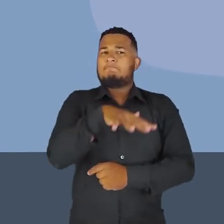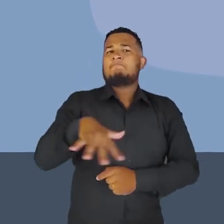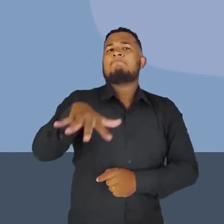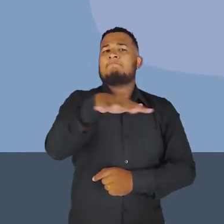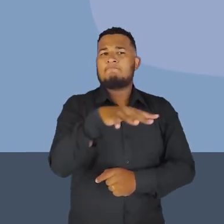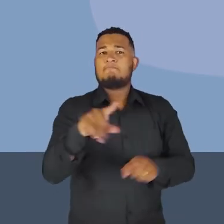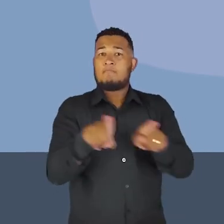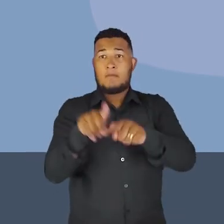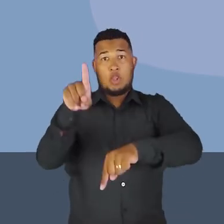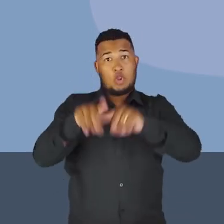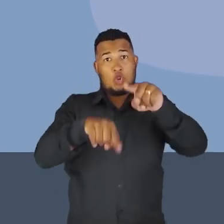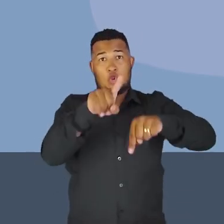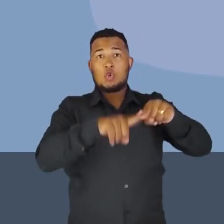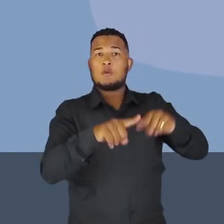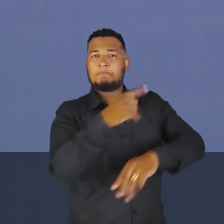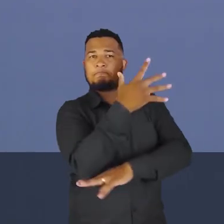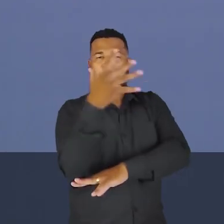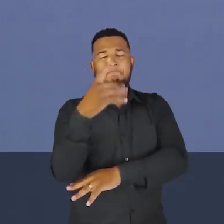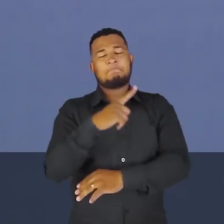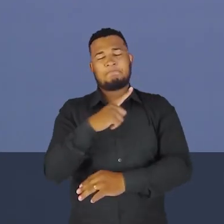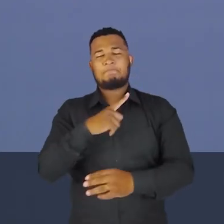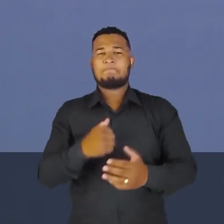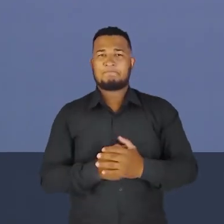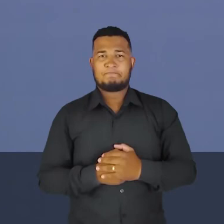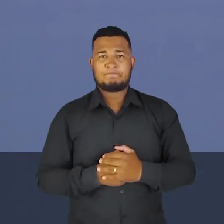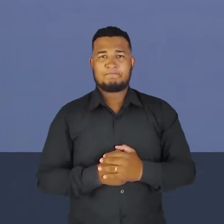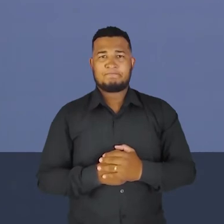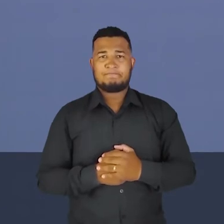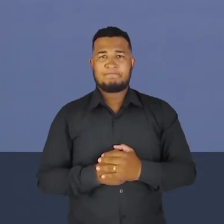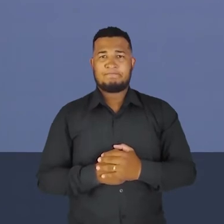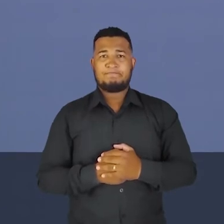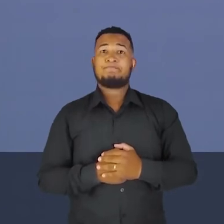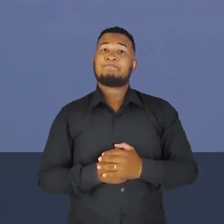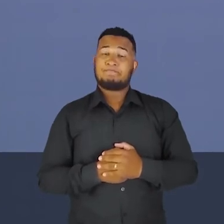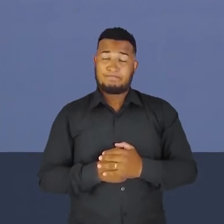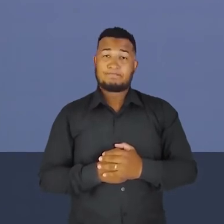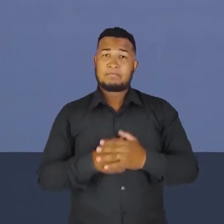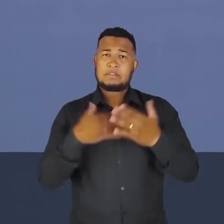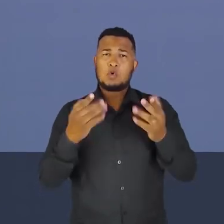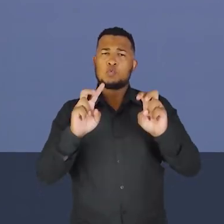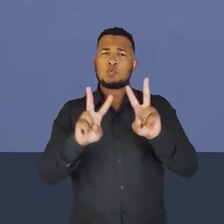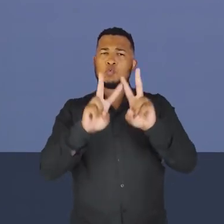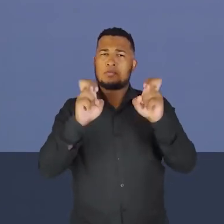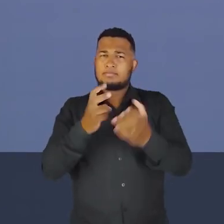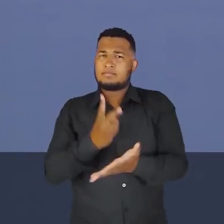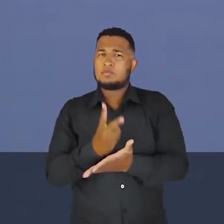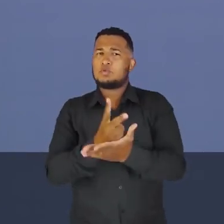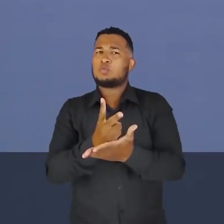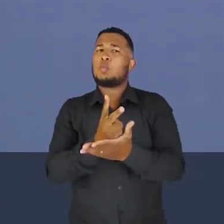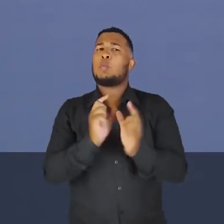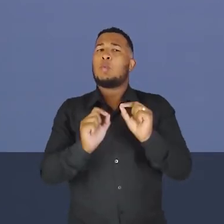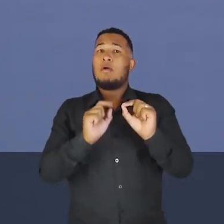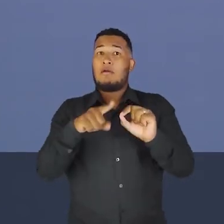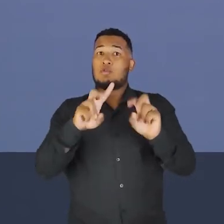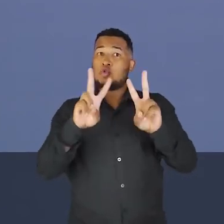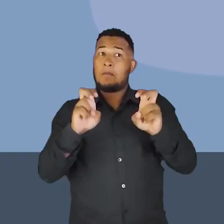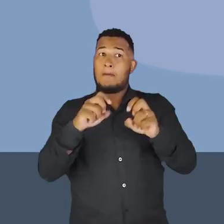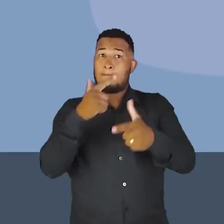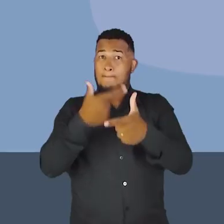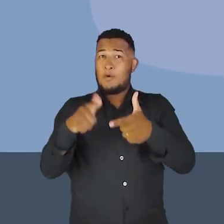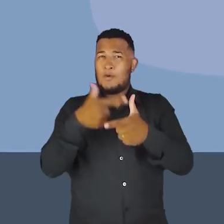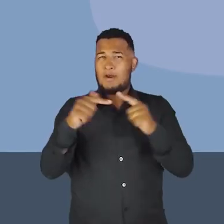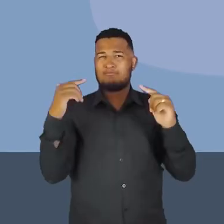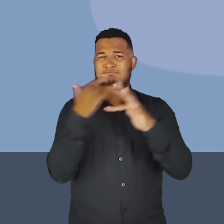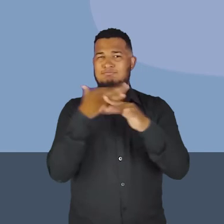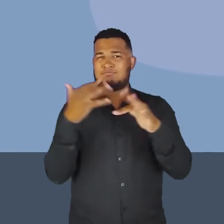dos recursos ambientais, ok? Bom, continuando sobre esse assunto, a gente vai falar então sobre os problemas ambientais